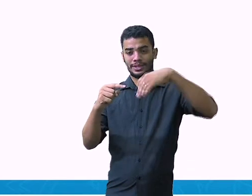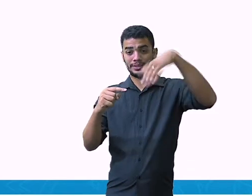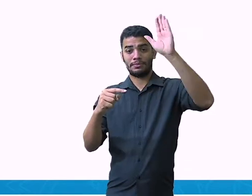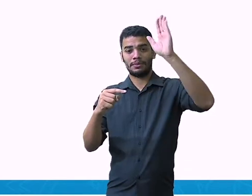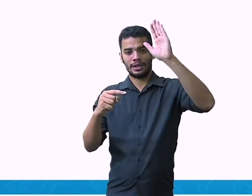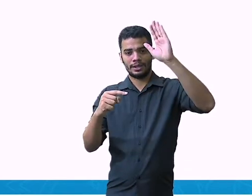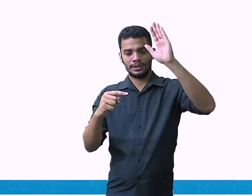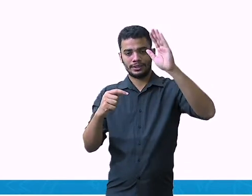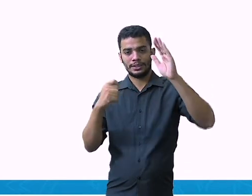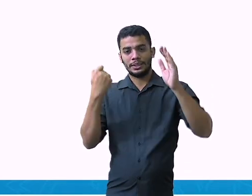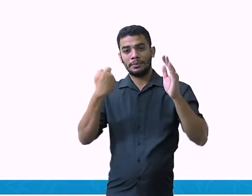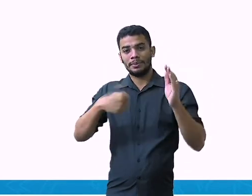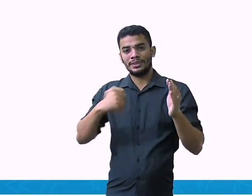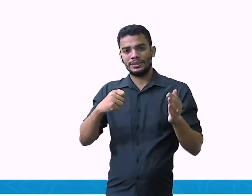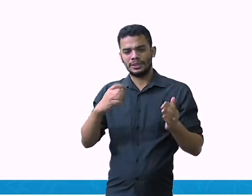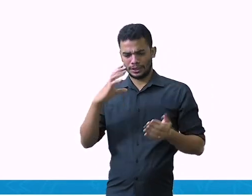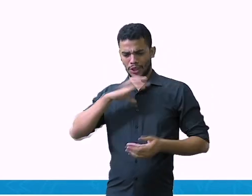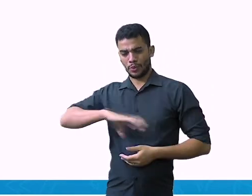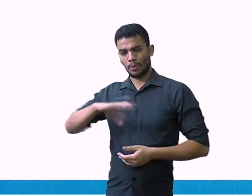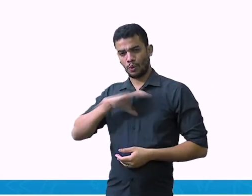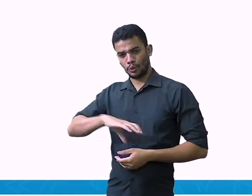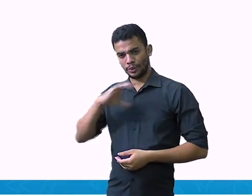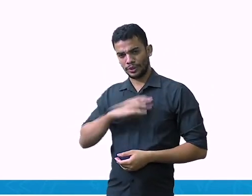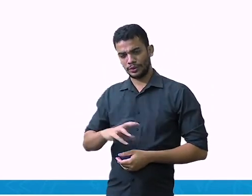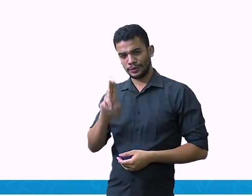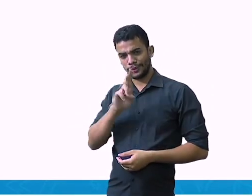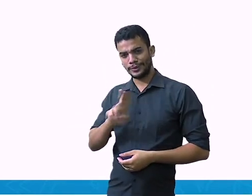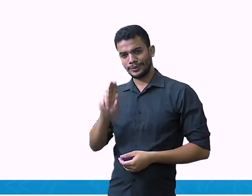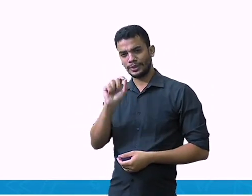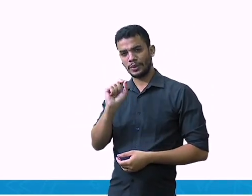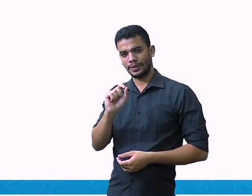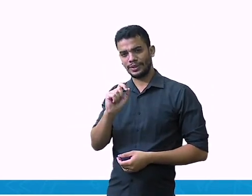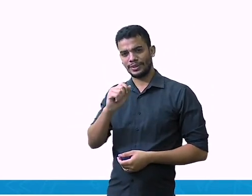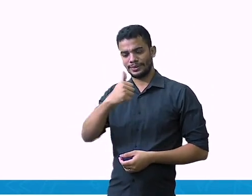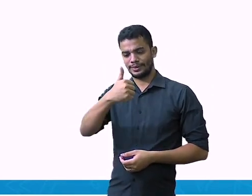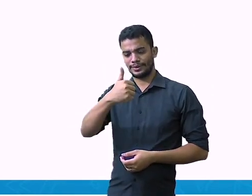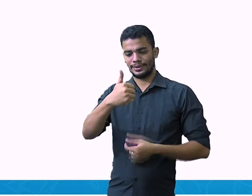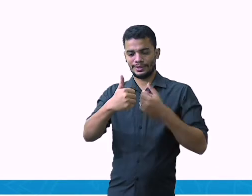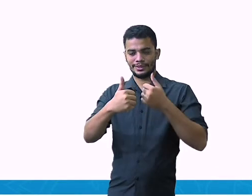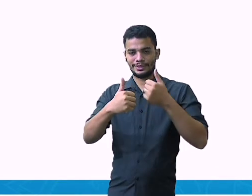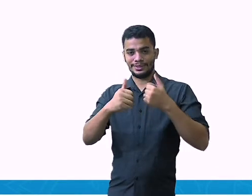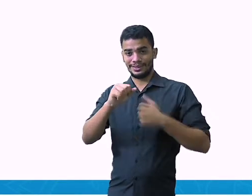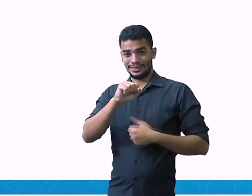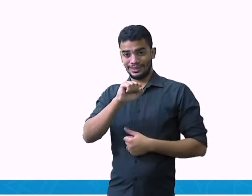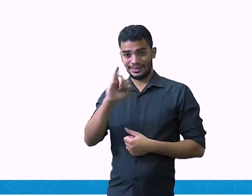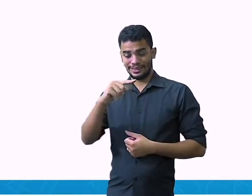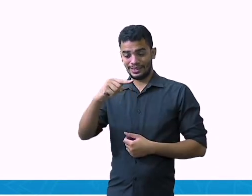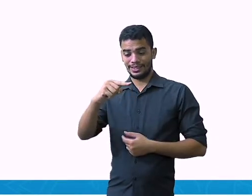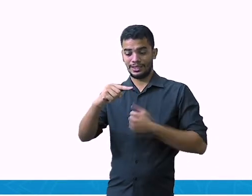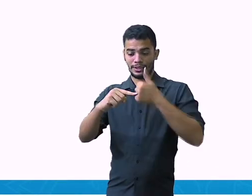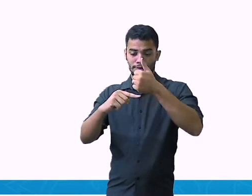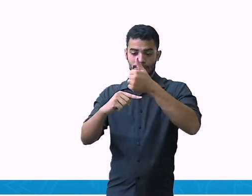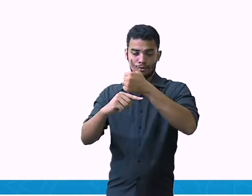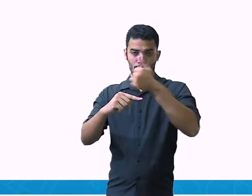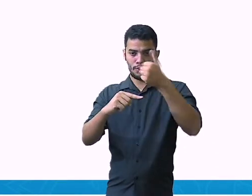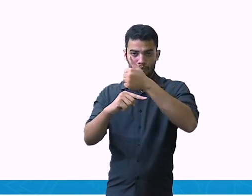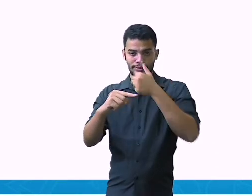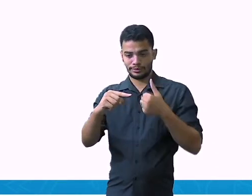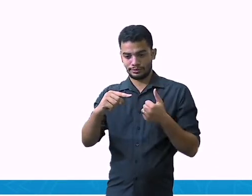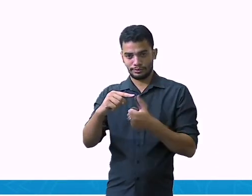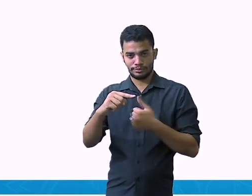E quando é 100, centésimos. Quando é 1000, milésimos. Então, vamos às frações